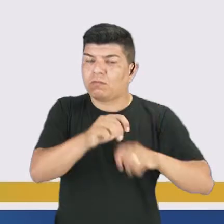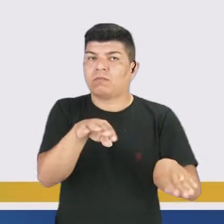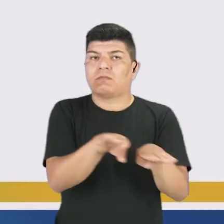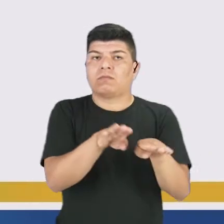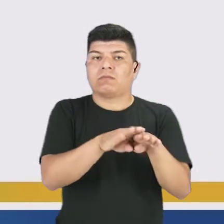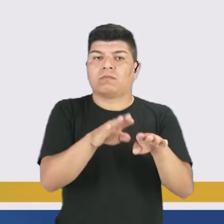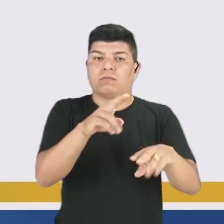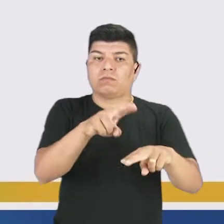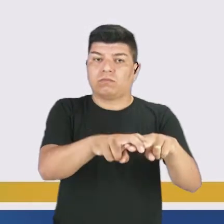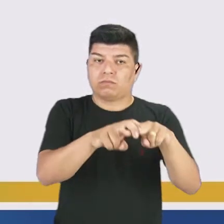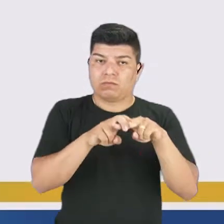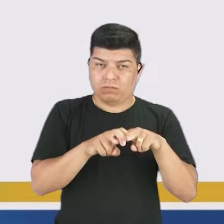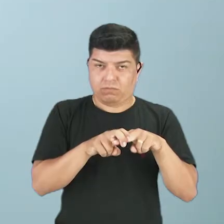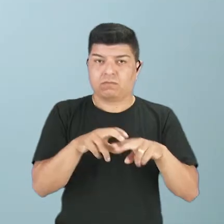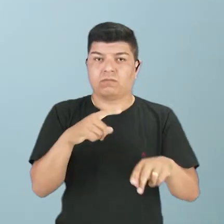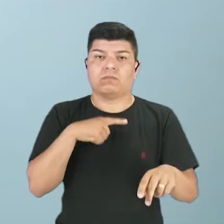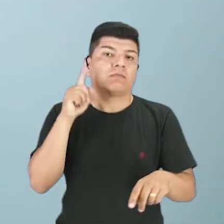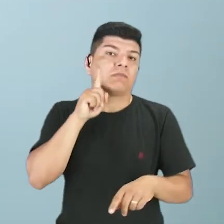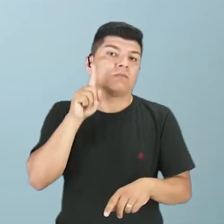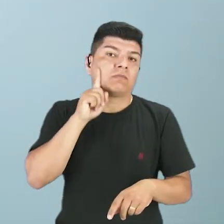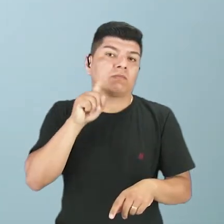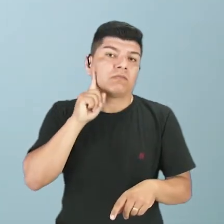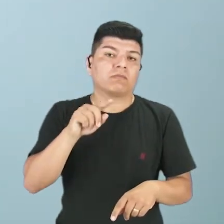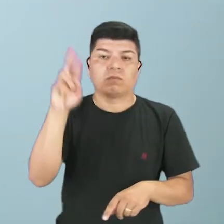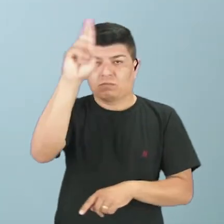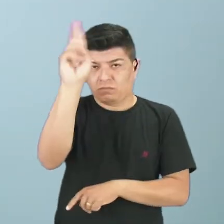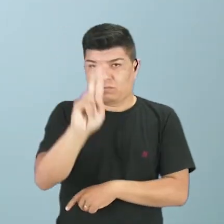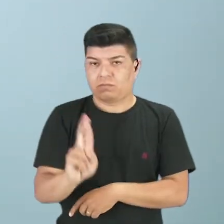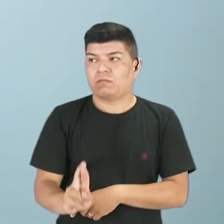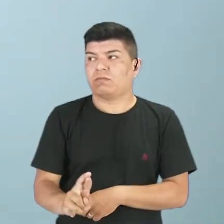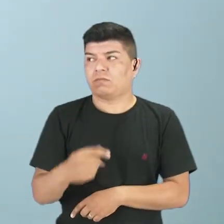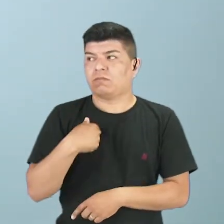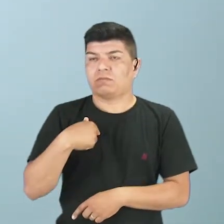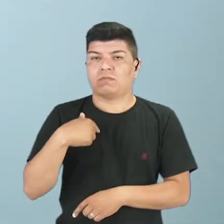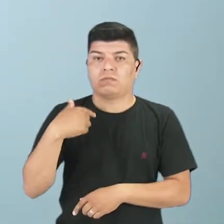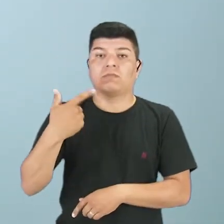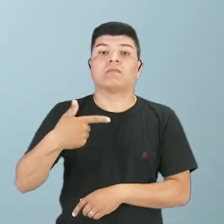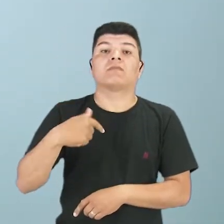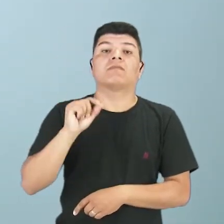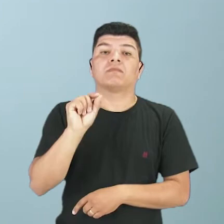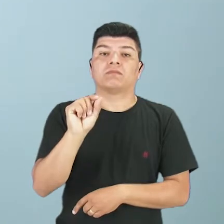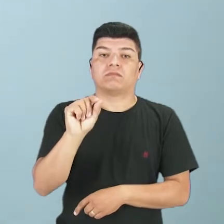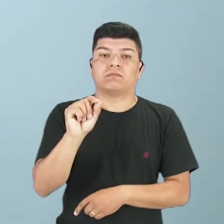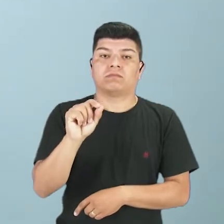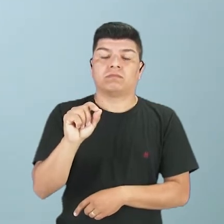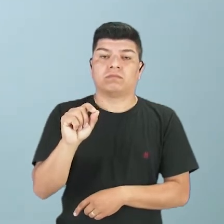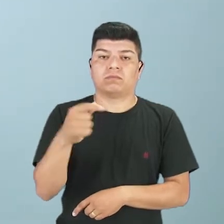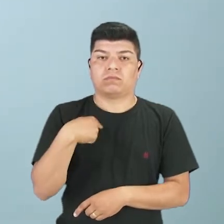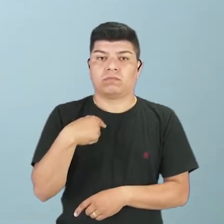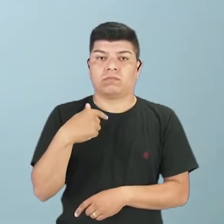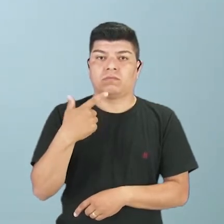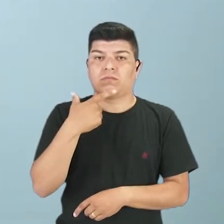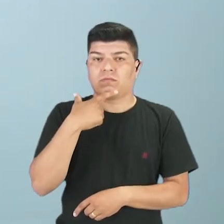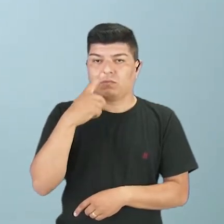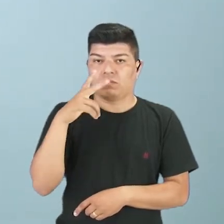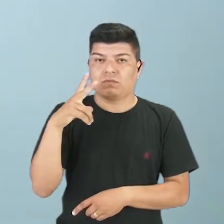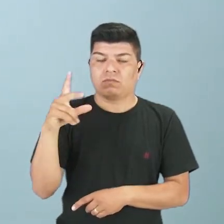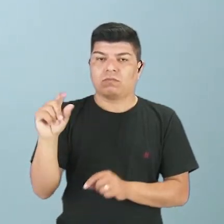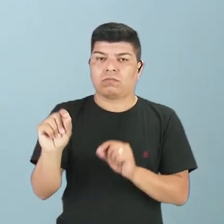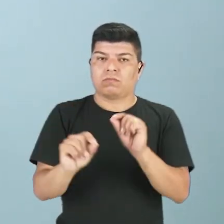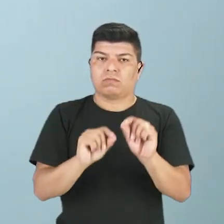esse aspecto em comum, Estados Unidos e União Soviética passaram a ser considerados